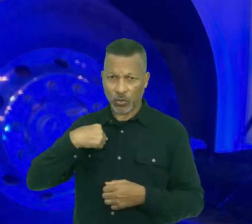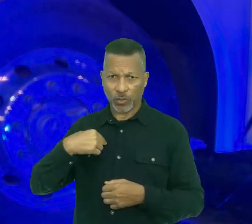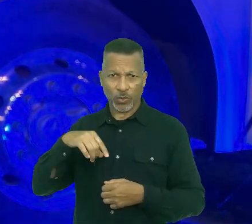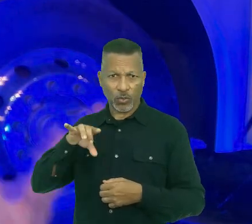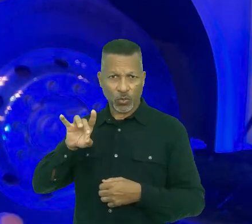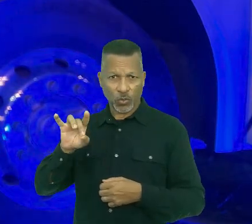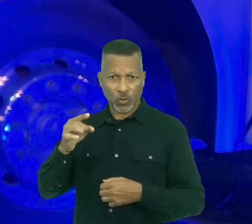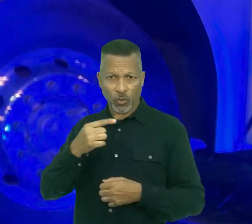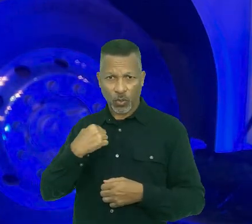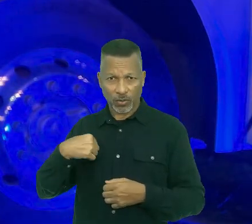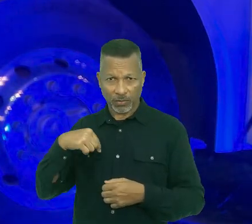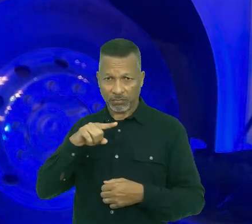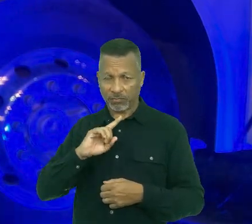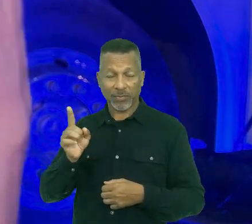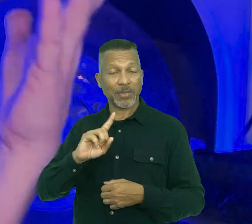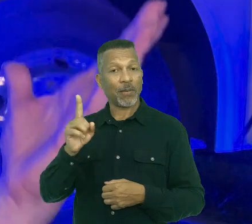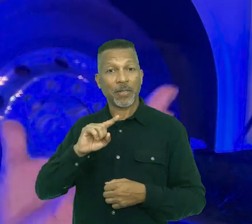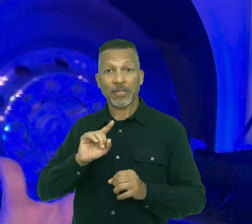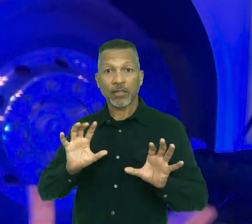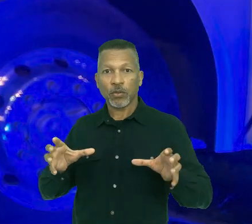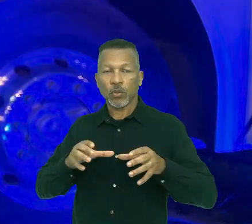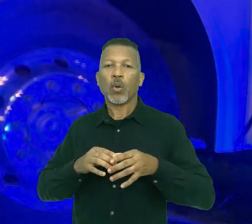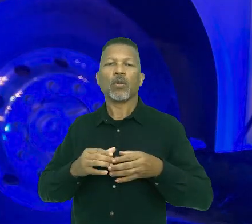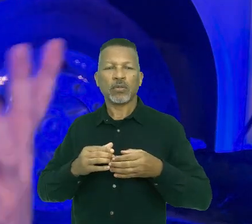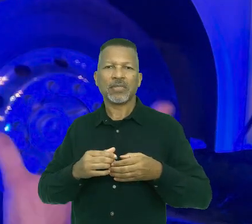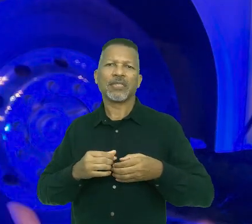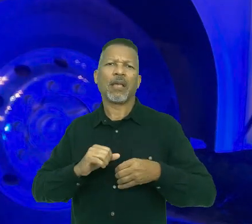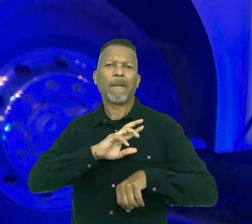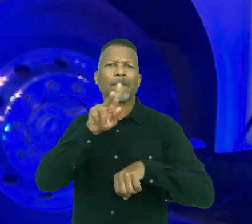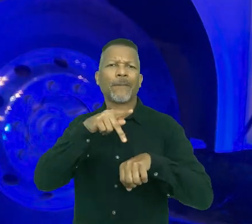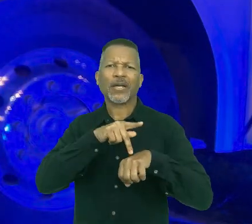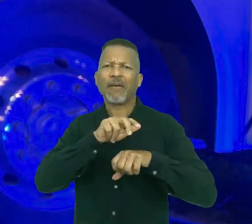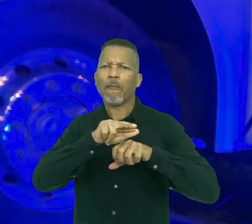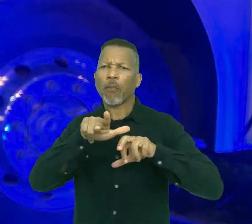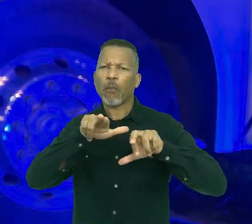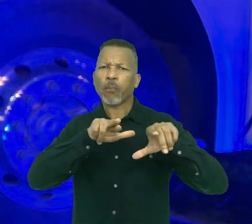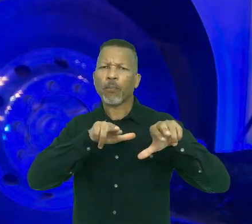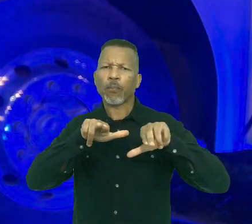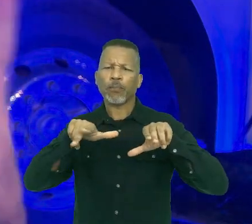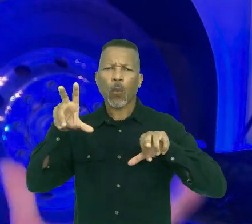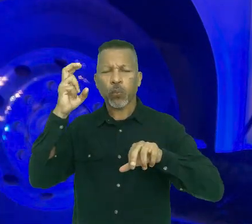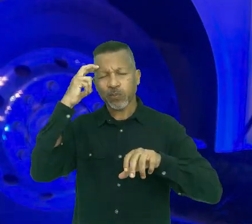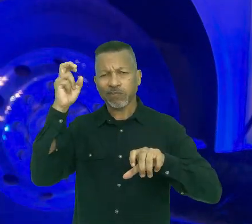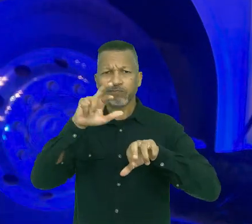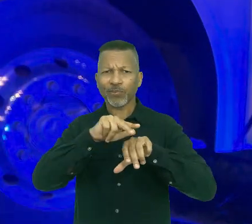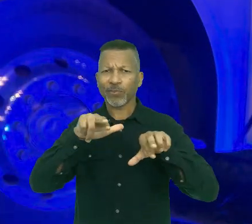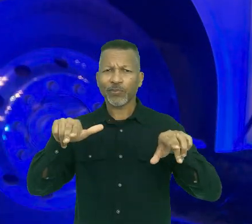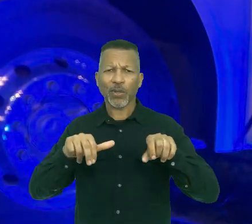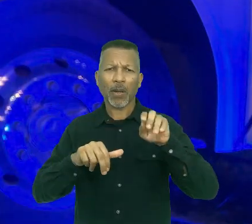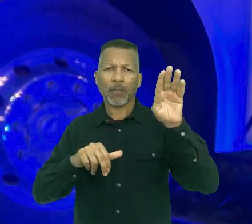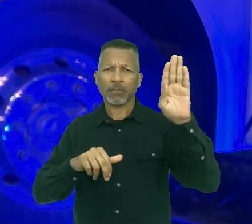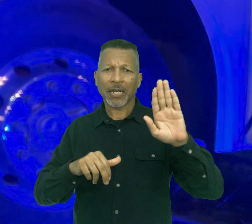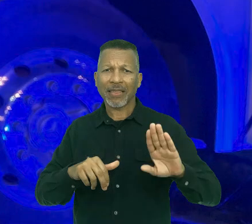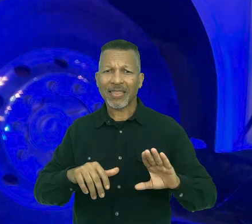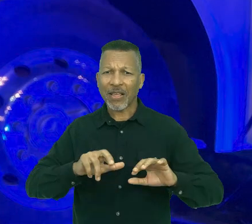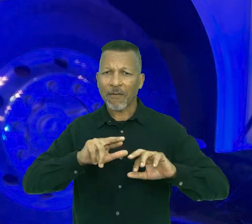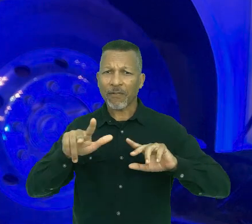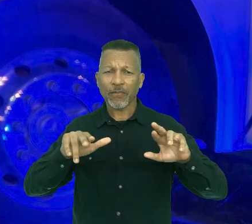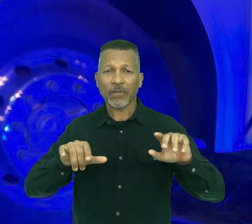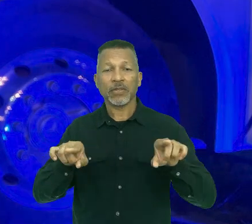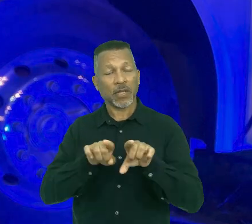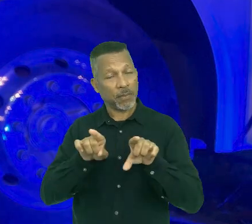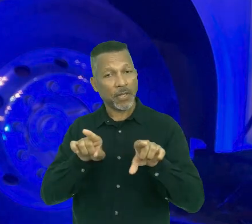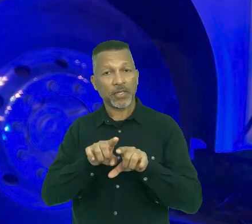né? É sobre a troca desse país diverso, de tantas culturas diferentes, né, tantos Brasis diferentes, por que não olhar